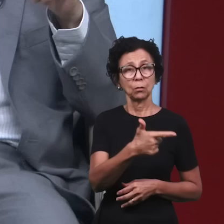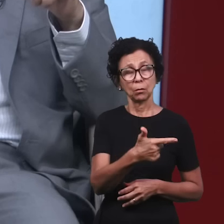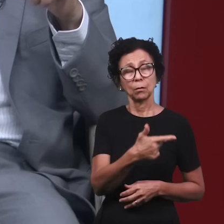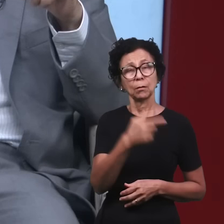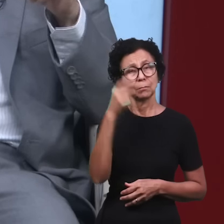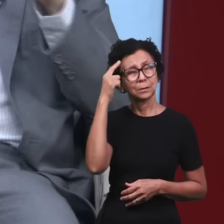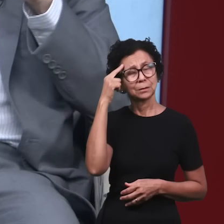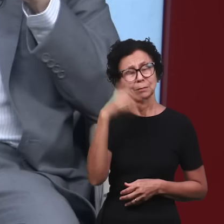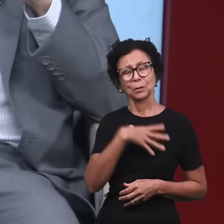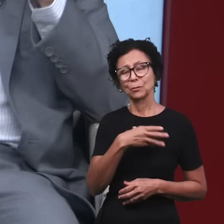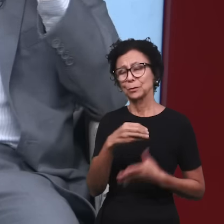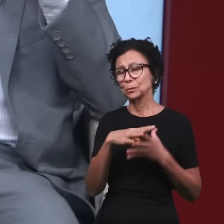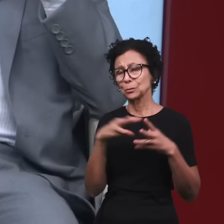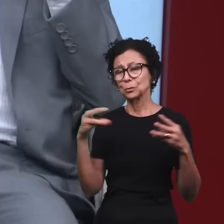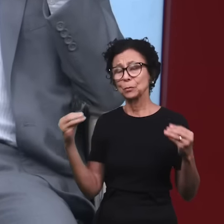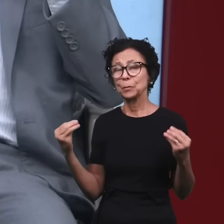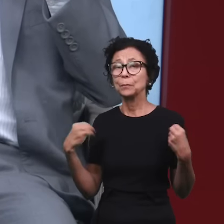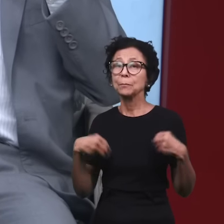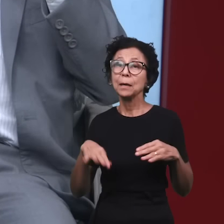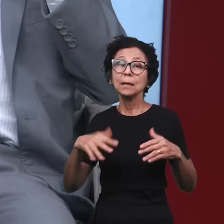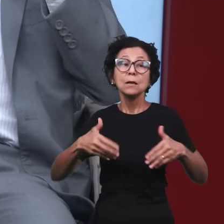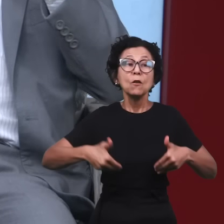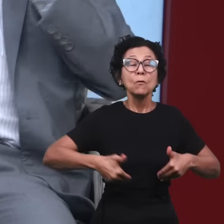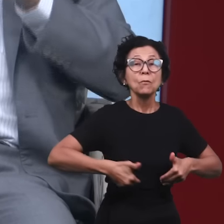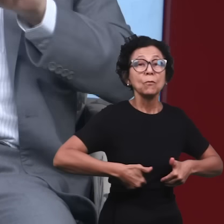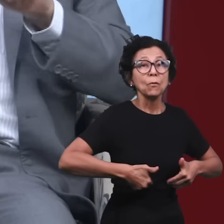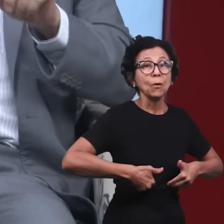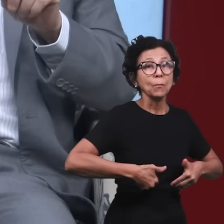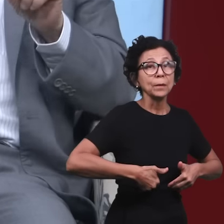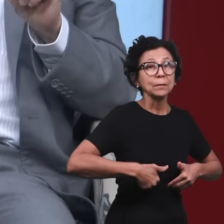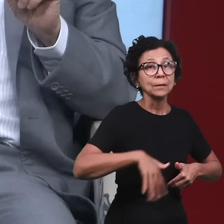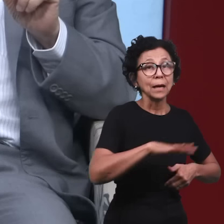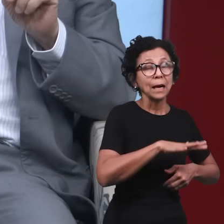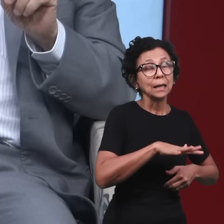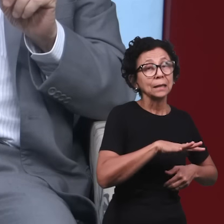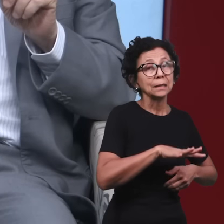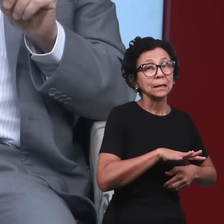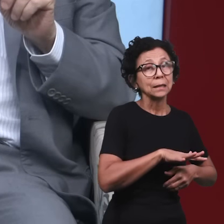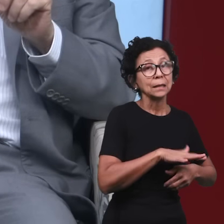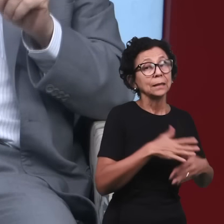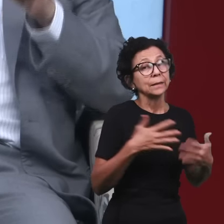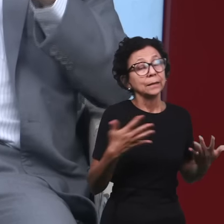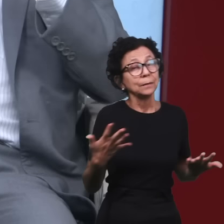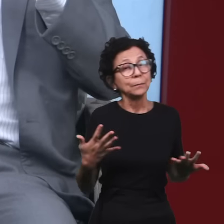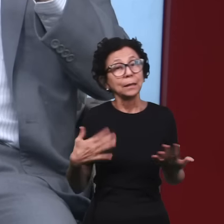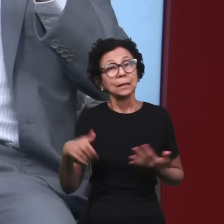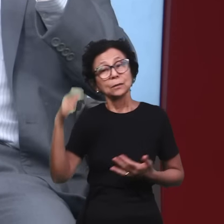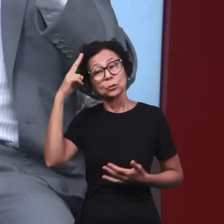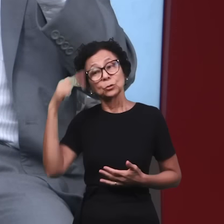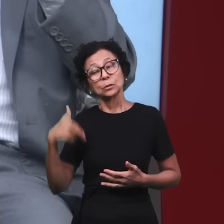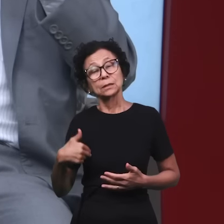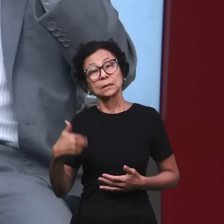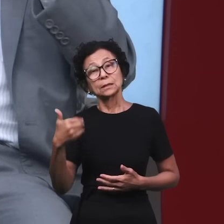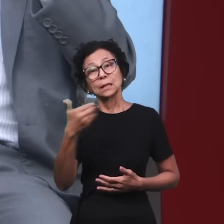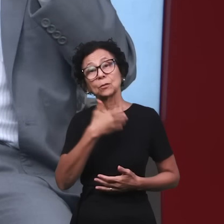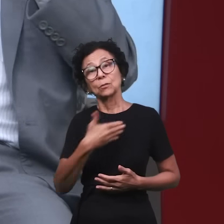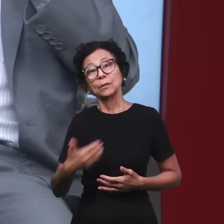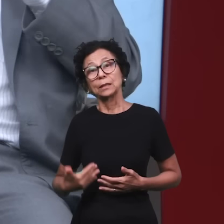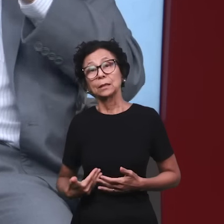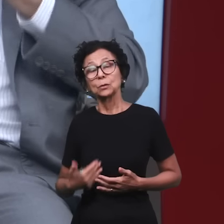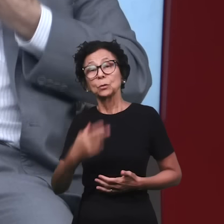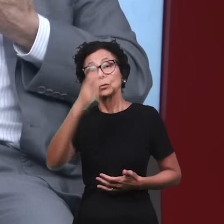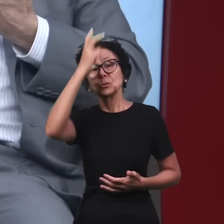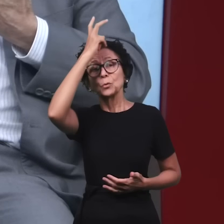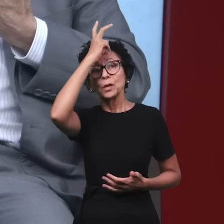no Egito, onde José agora era governador, não sendo reconhecido pelos irmãos em razão de seus